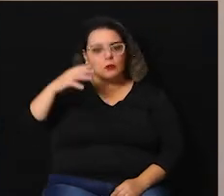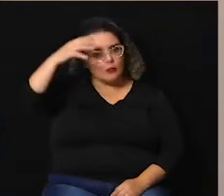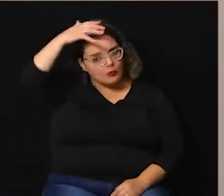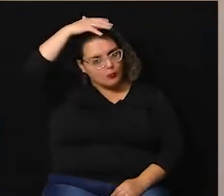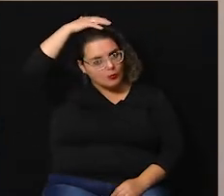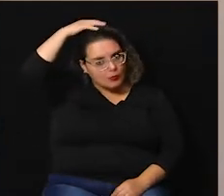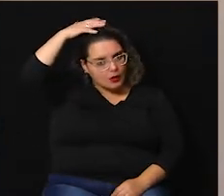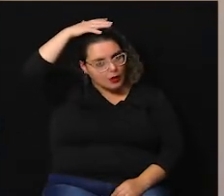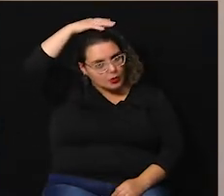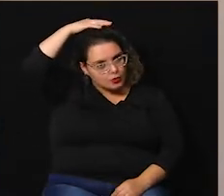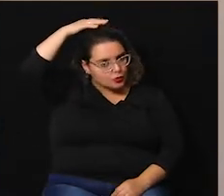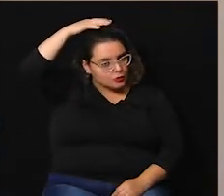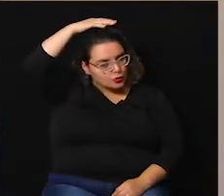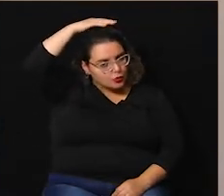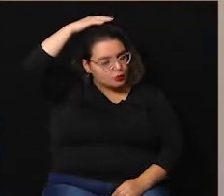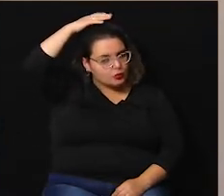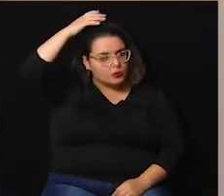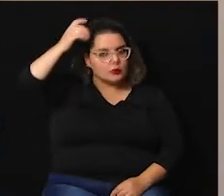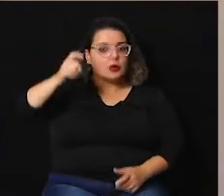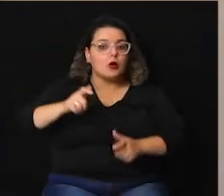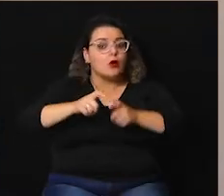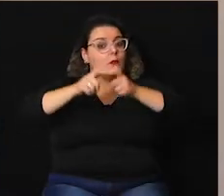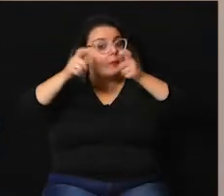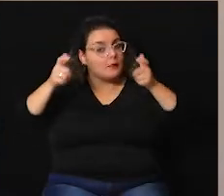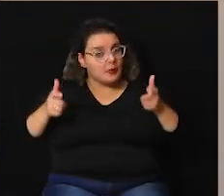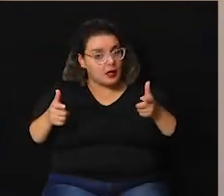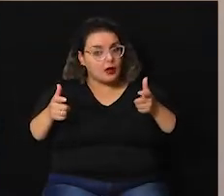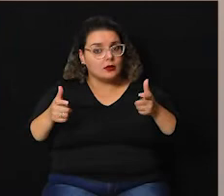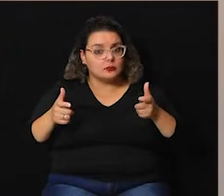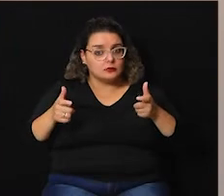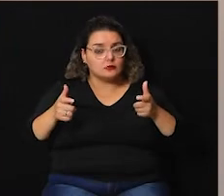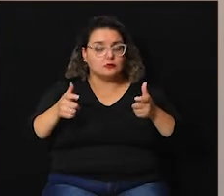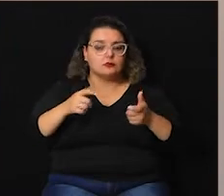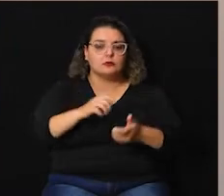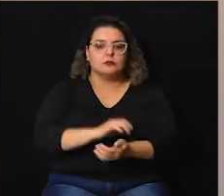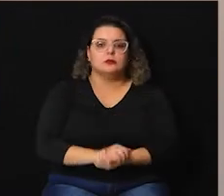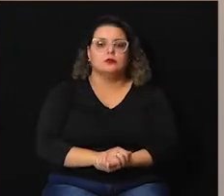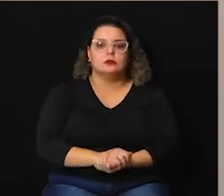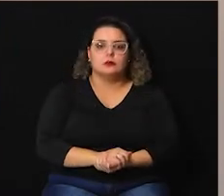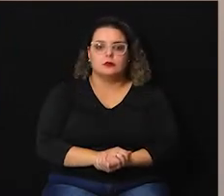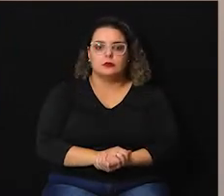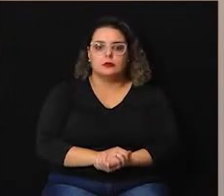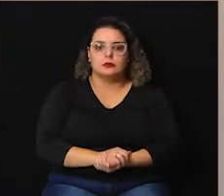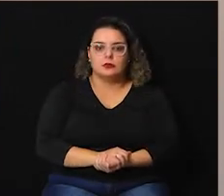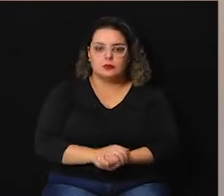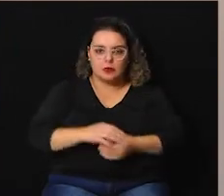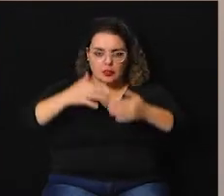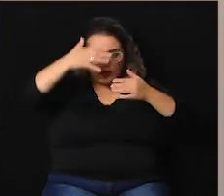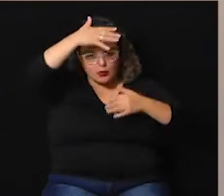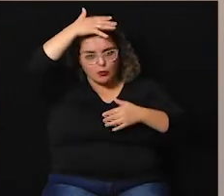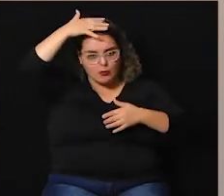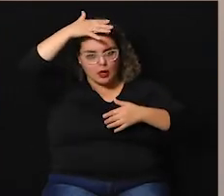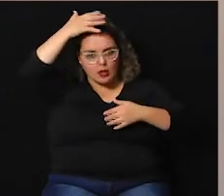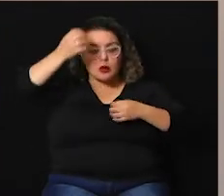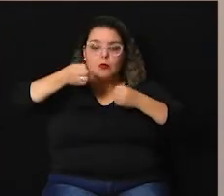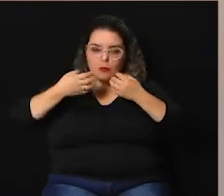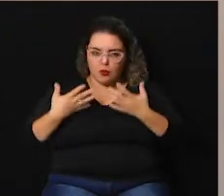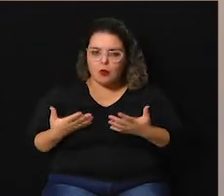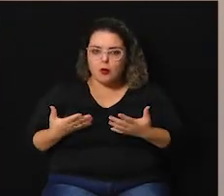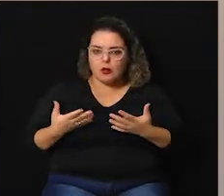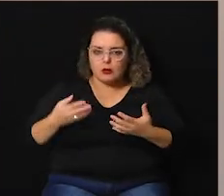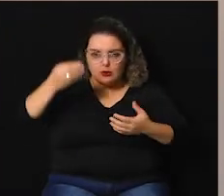área doadora que atrás bastante intensa e uma área receptora sadia,